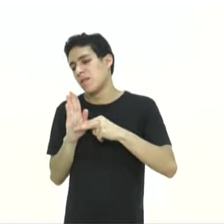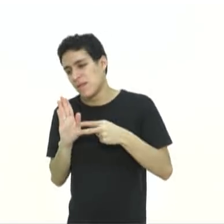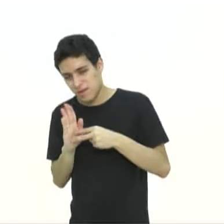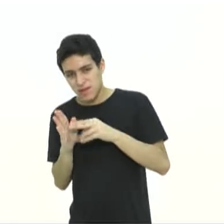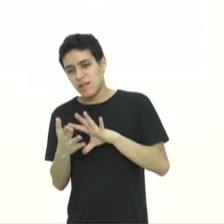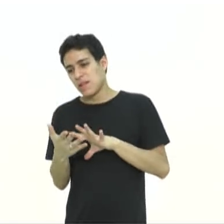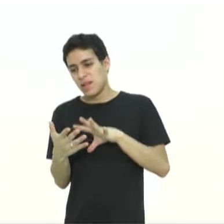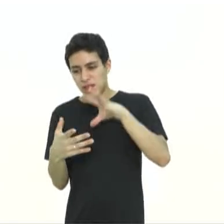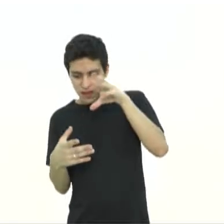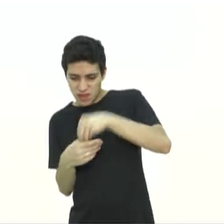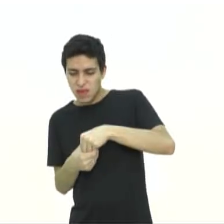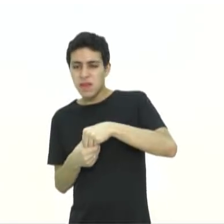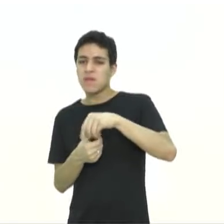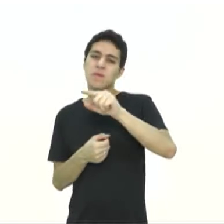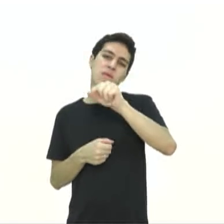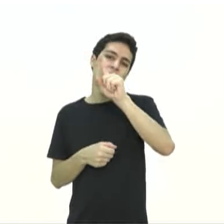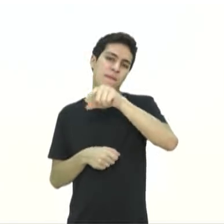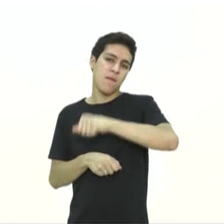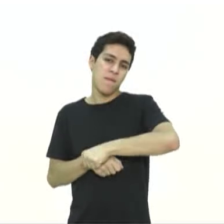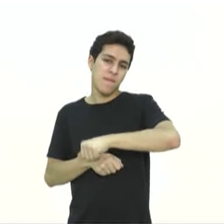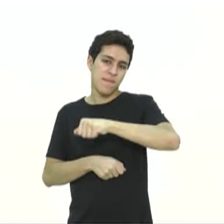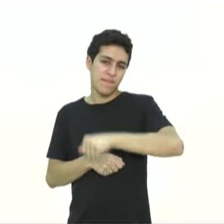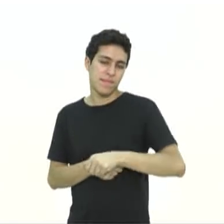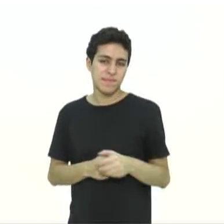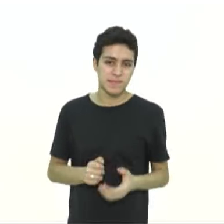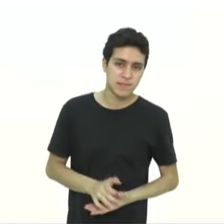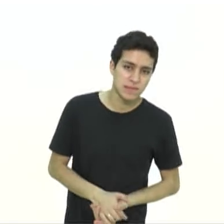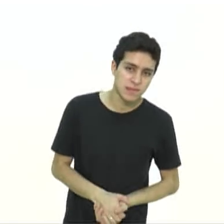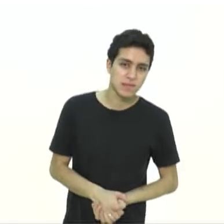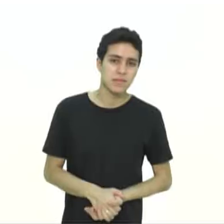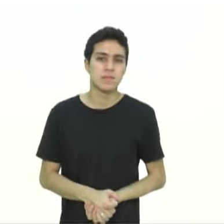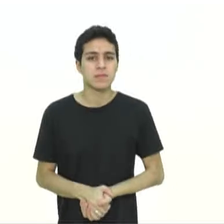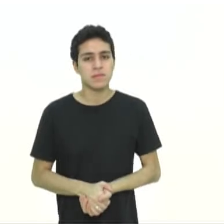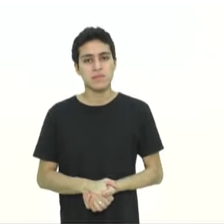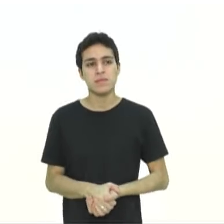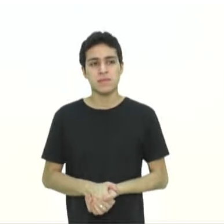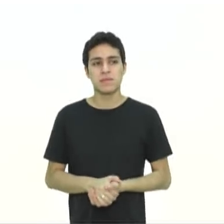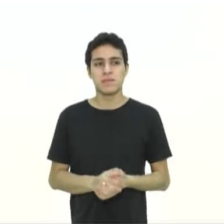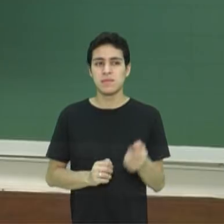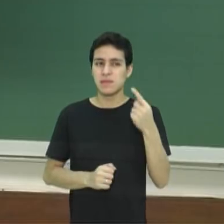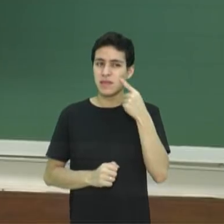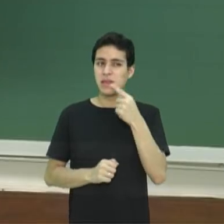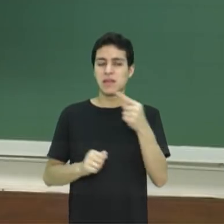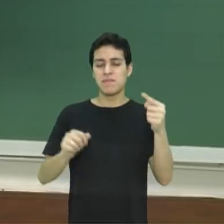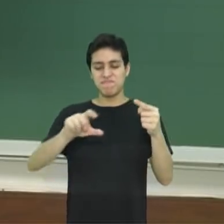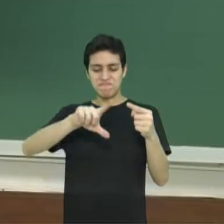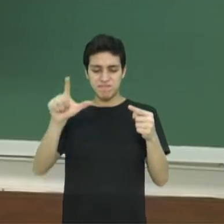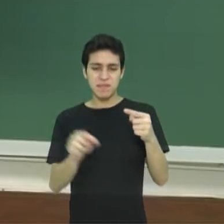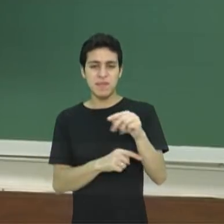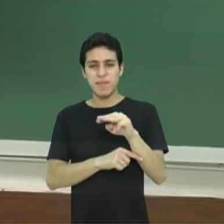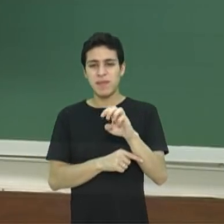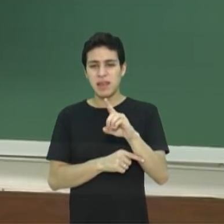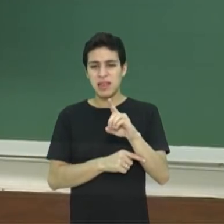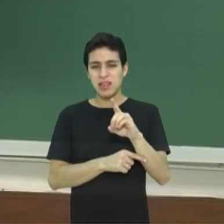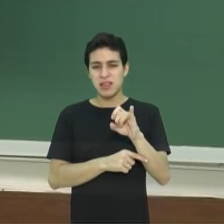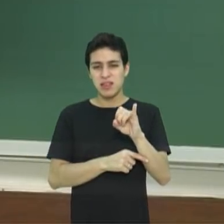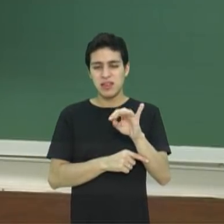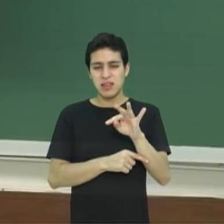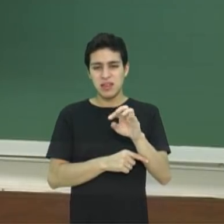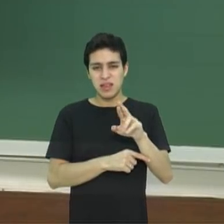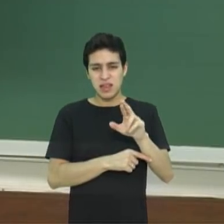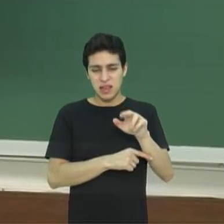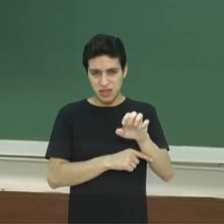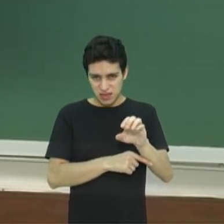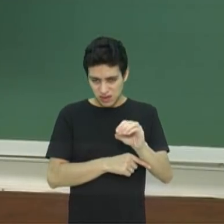faz parte das estatísticas da pobreza. Aqui no Mediterrâneo, os países que agrupam o bloco,